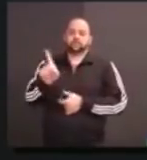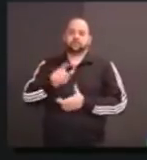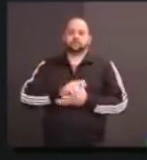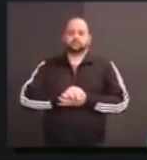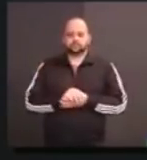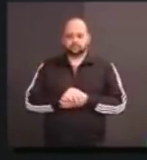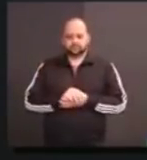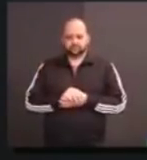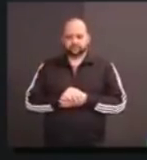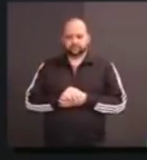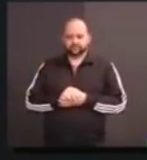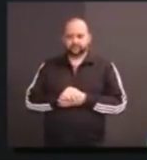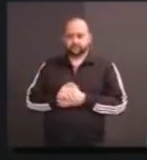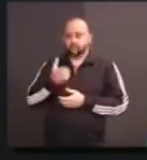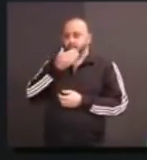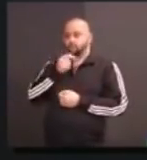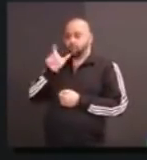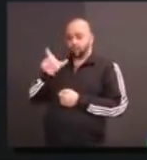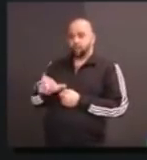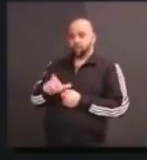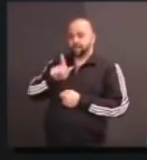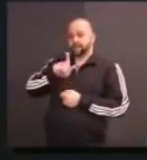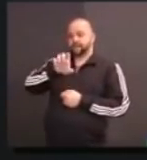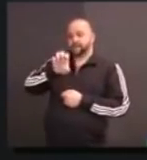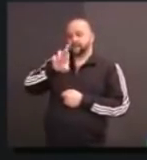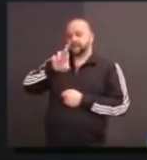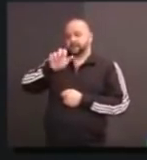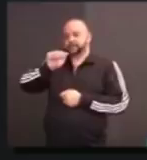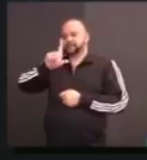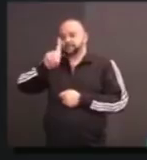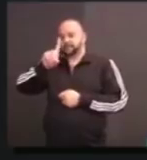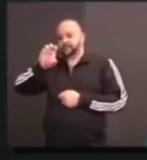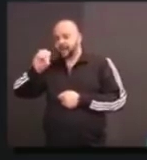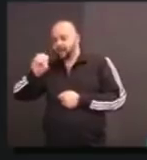o Geraldo não é, o Geraldinho não é, o John não é,